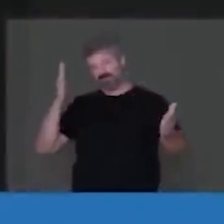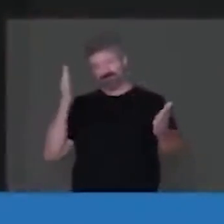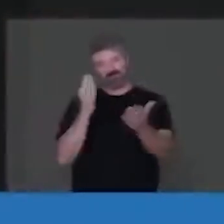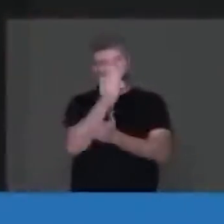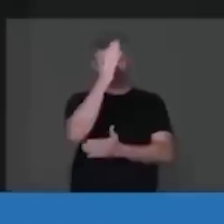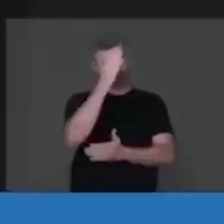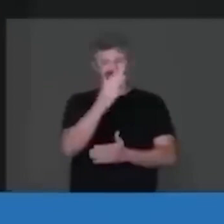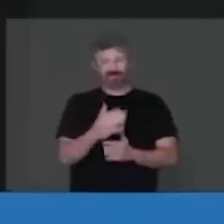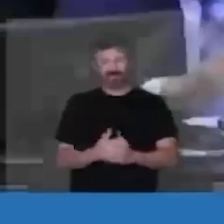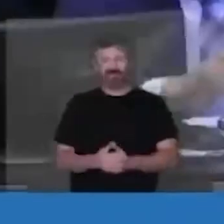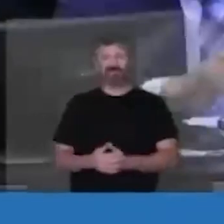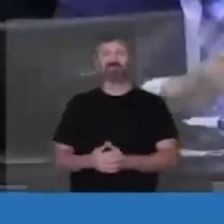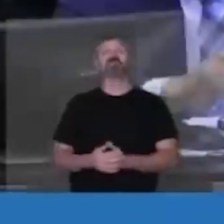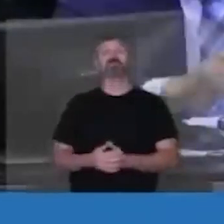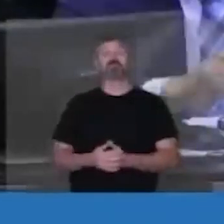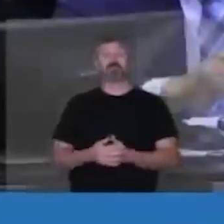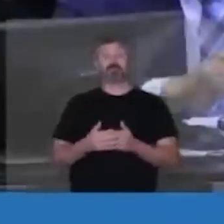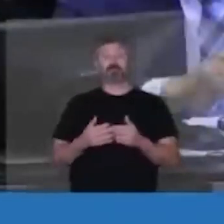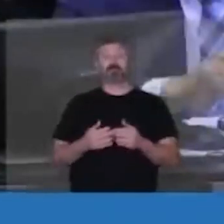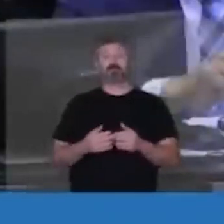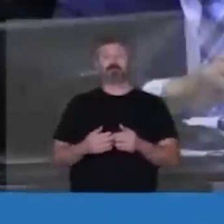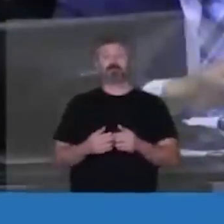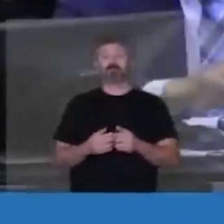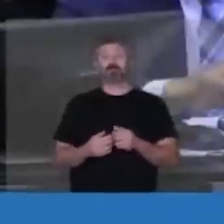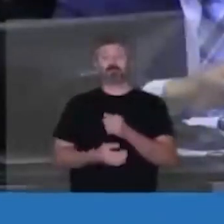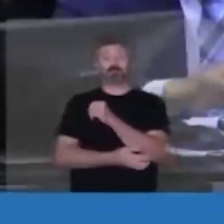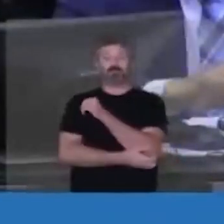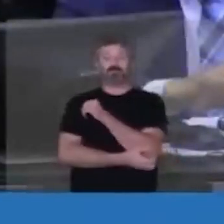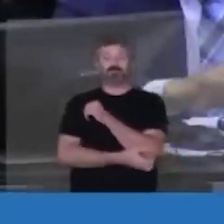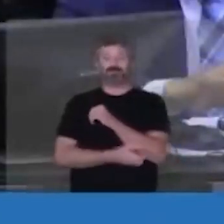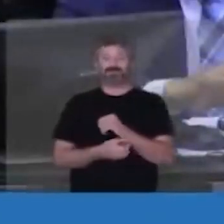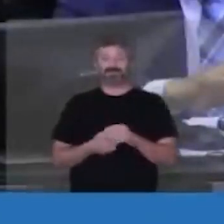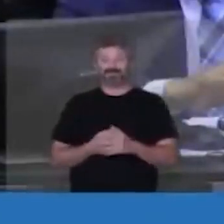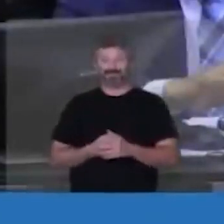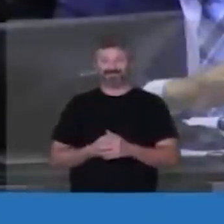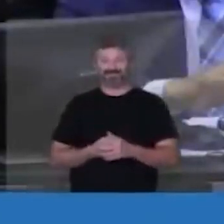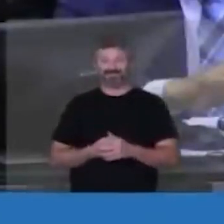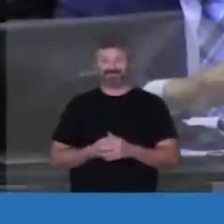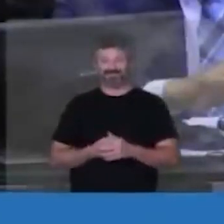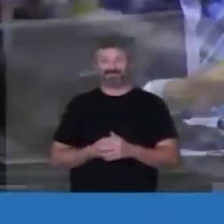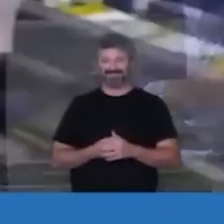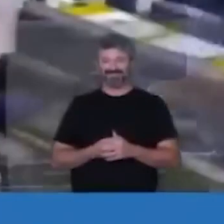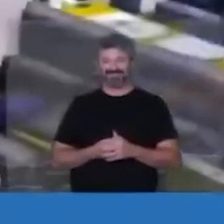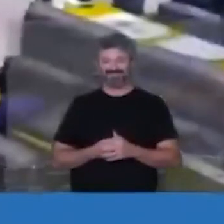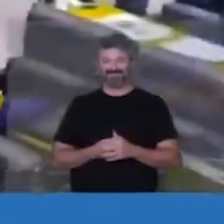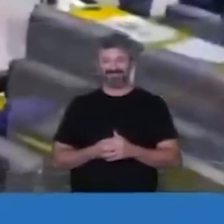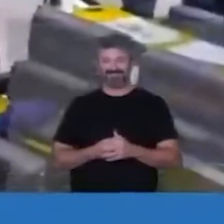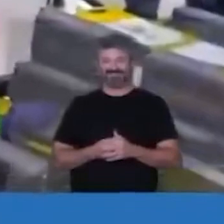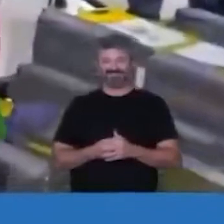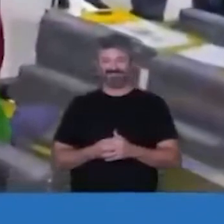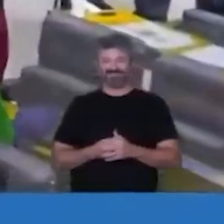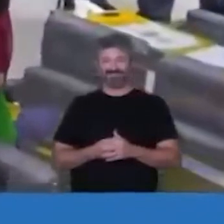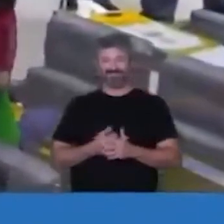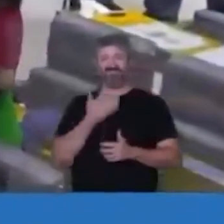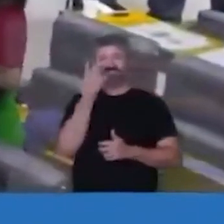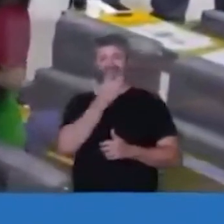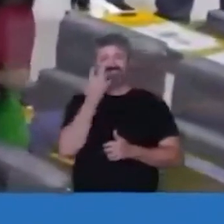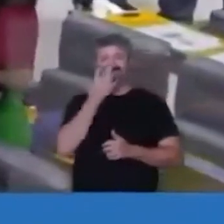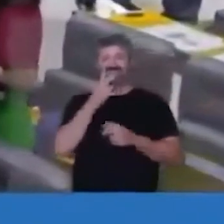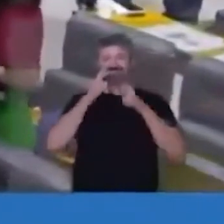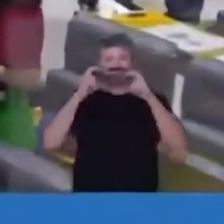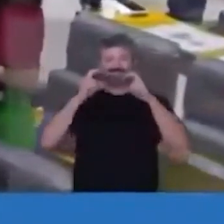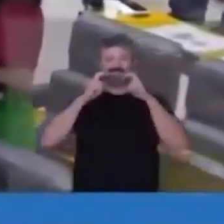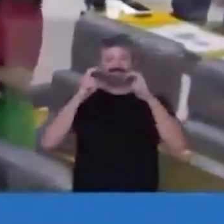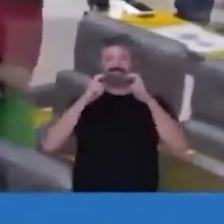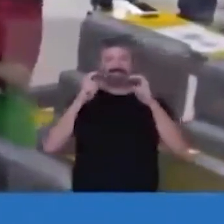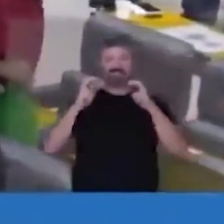da proposta, fazendo com que o texto seja votado diretamente no Planalto, sem precisar passar pelas comissões